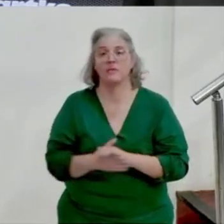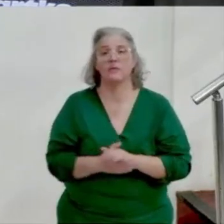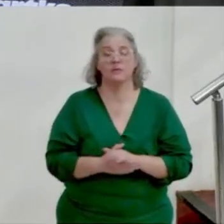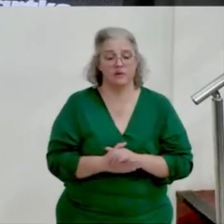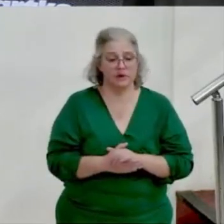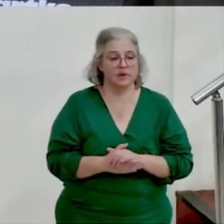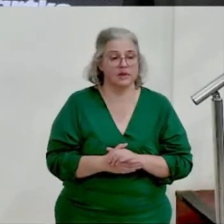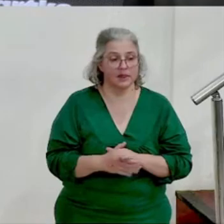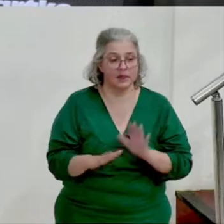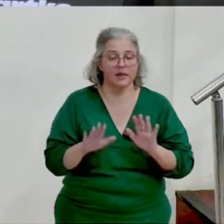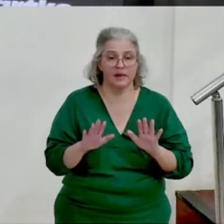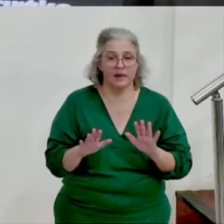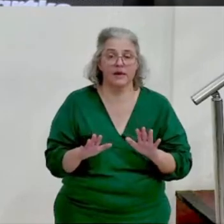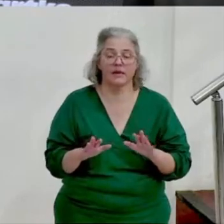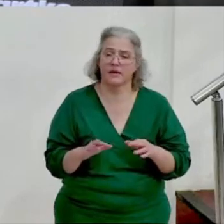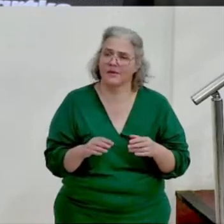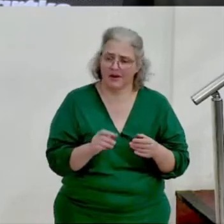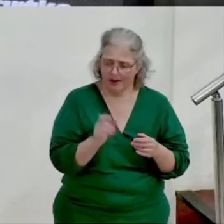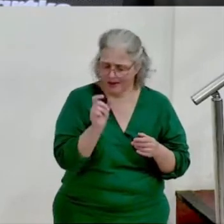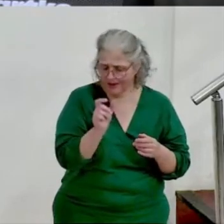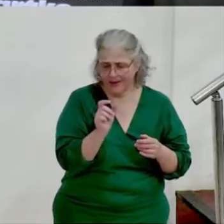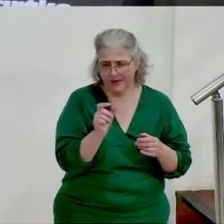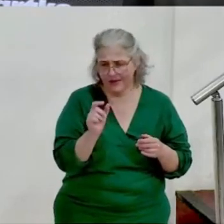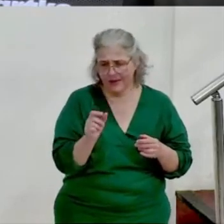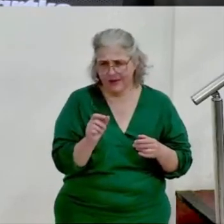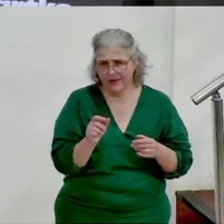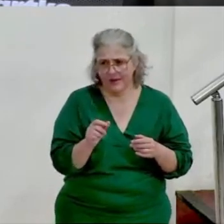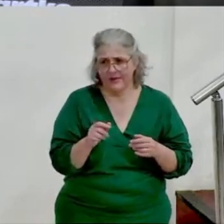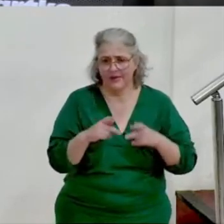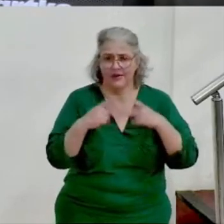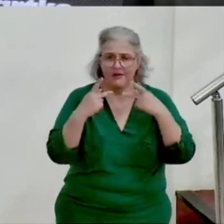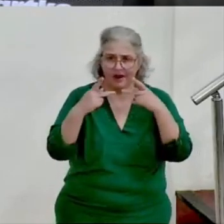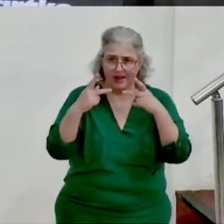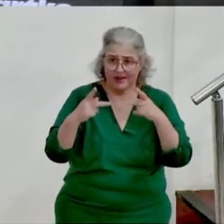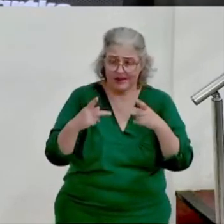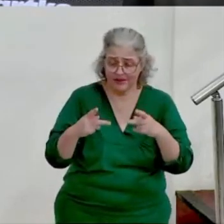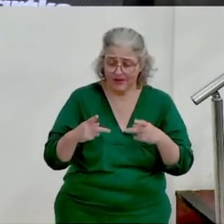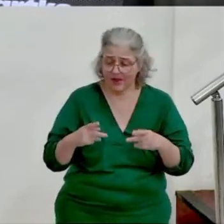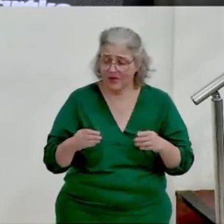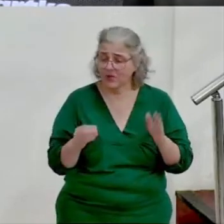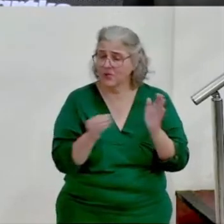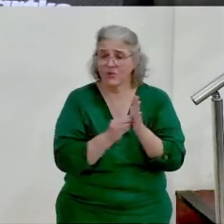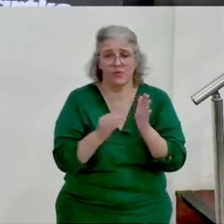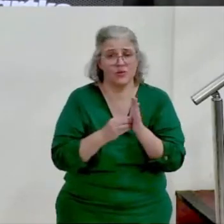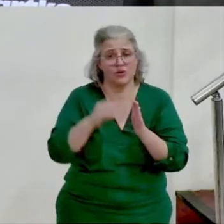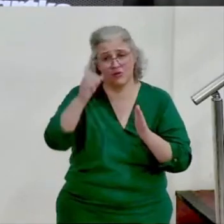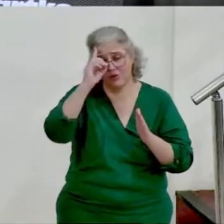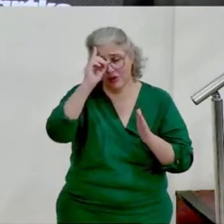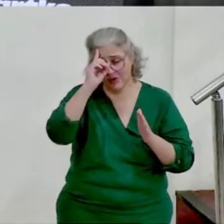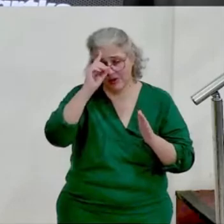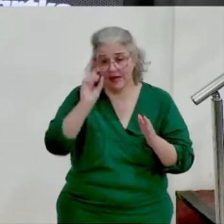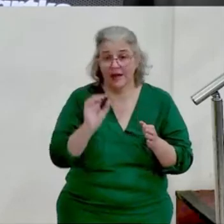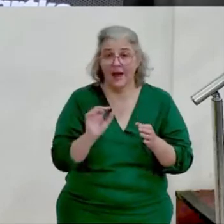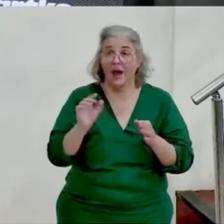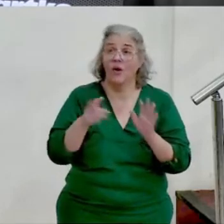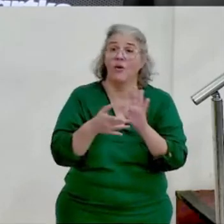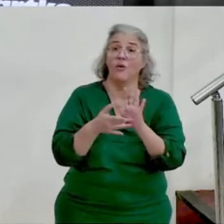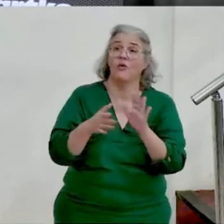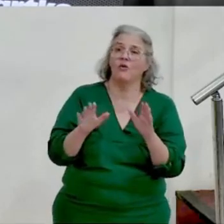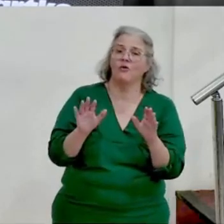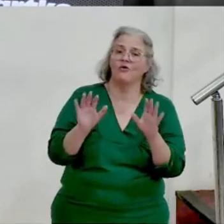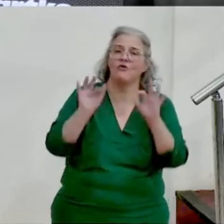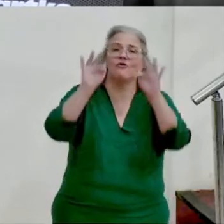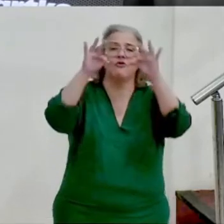Sagrada, e ela se refere aos últimos dias, ela se refere à consumação dos séculos, ao tempo em que